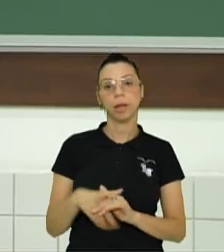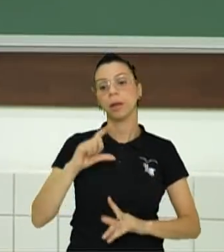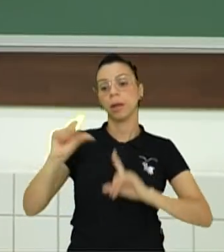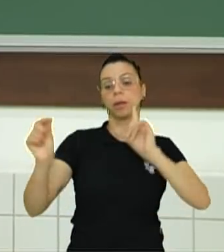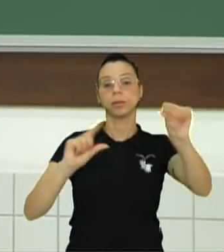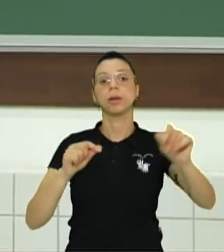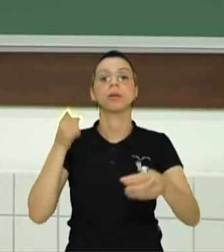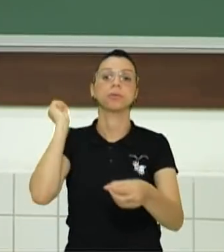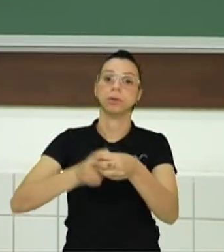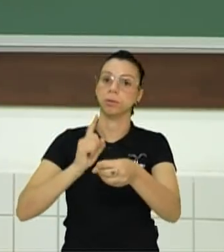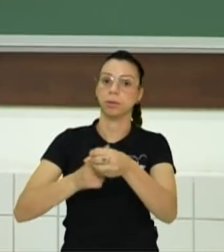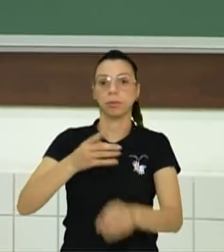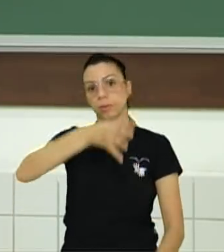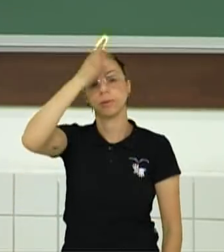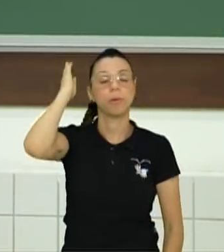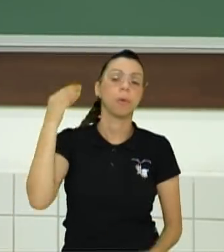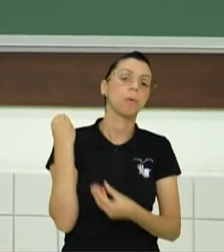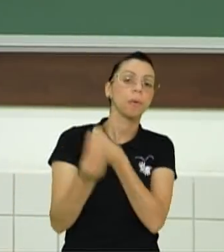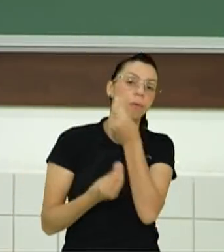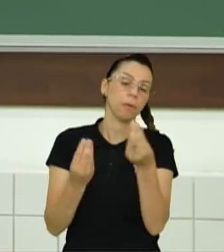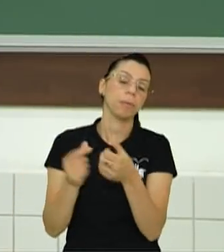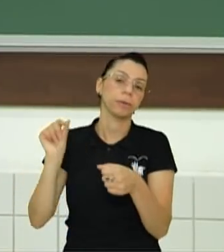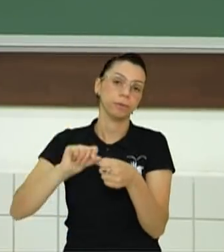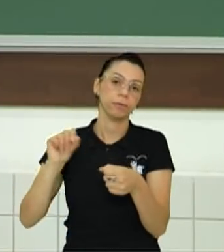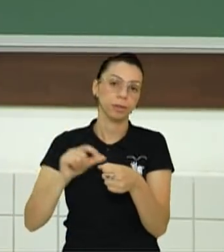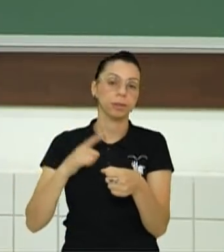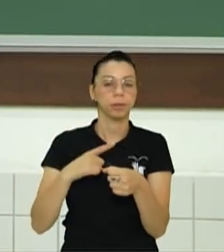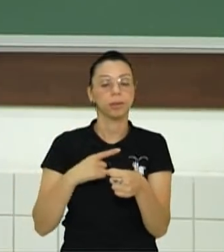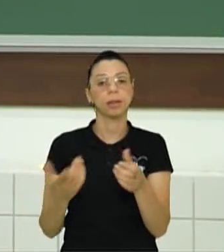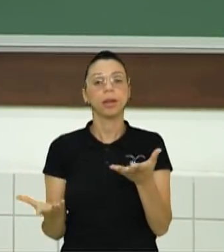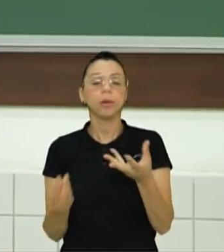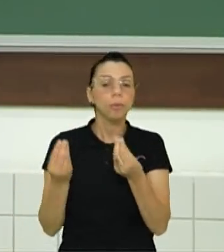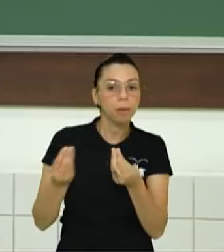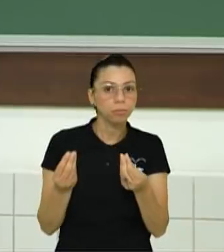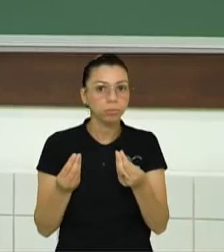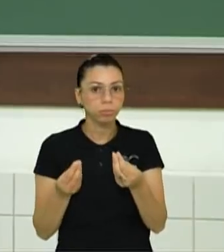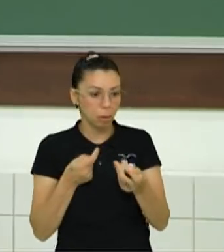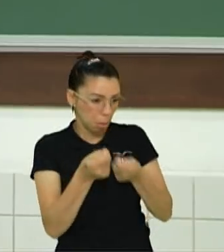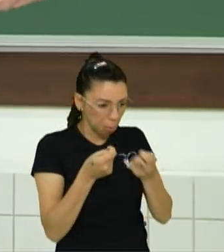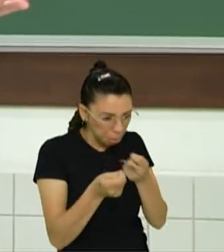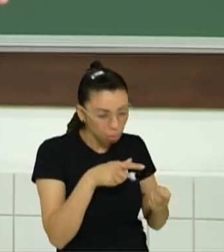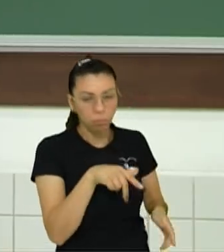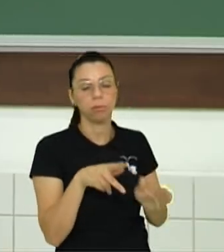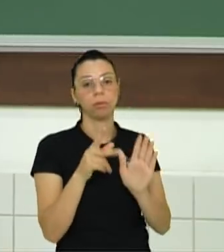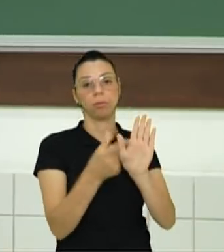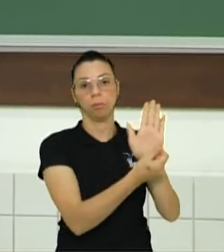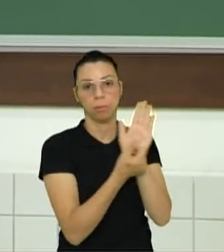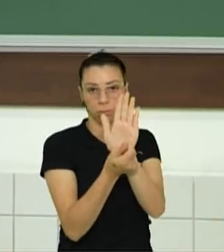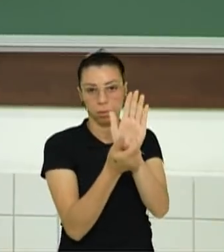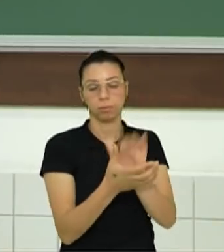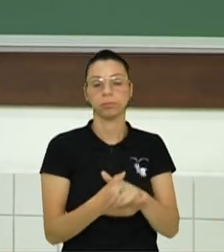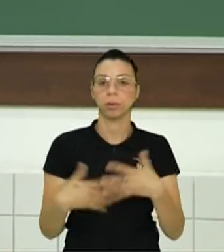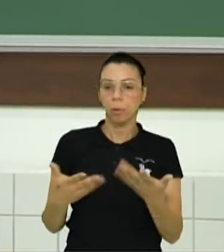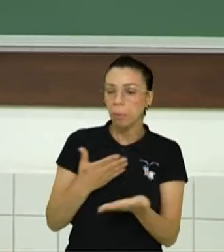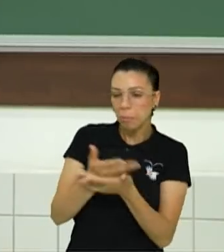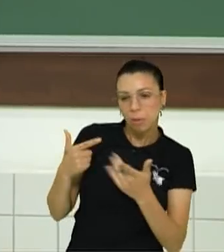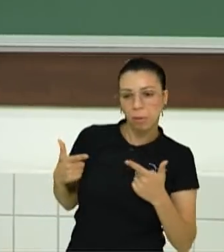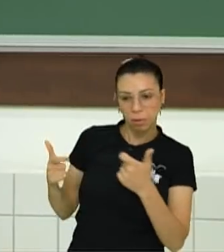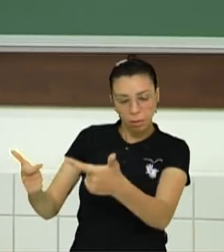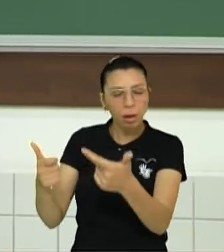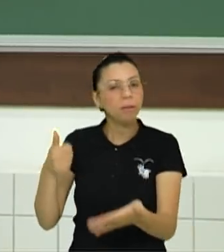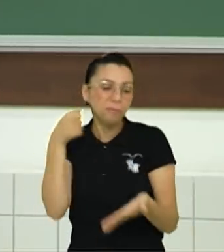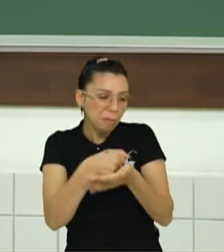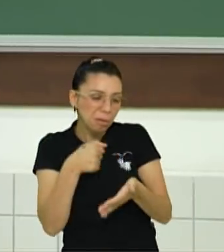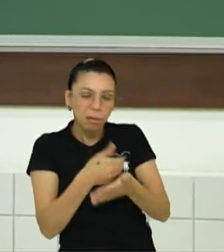saíram da cidade de Roma e falaram assim, então como que nós vamos fazer para dar uma chacoalhada ali nos patrícios? Porque a gente vai entrar em guerra, vai bater nos caras,